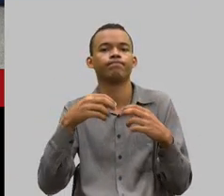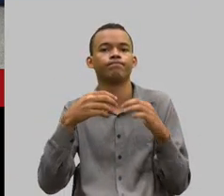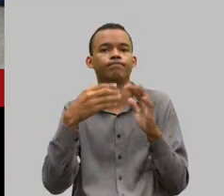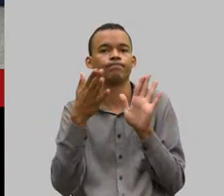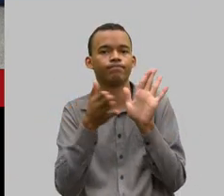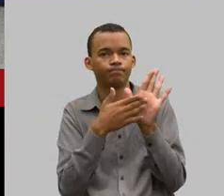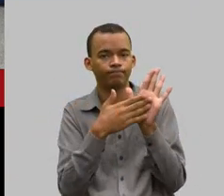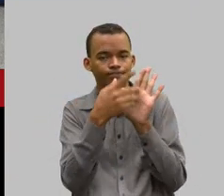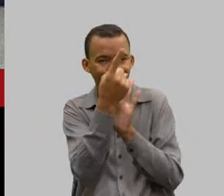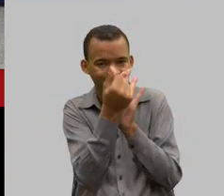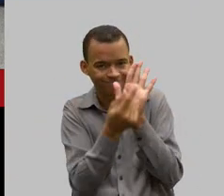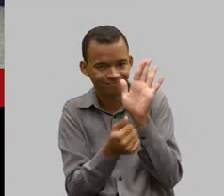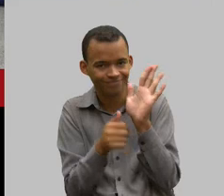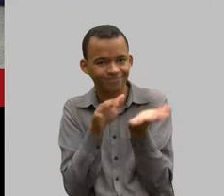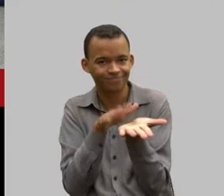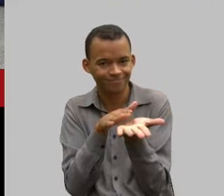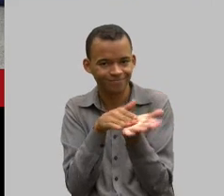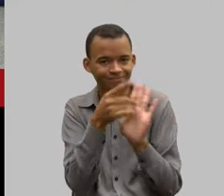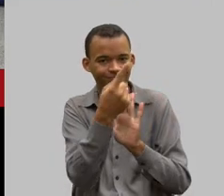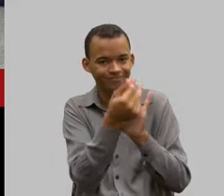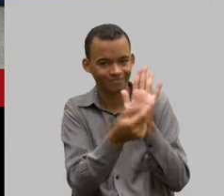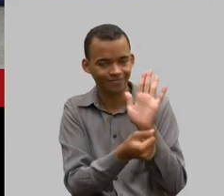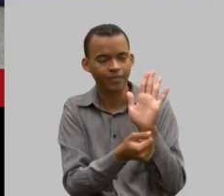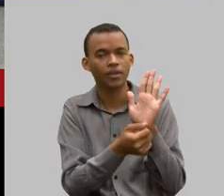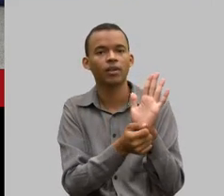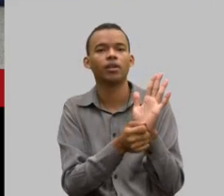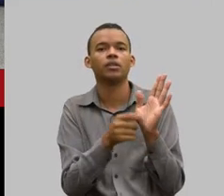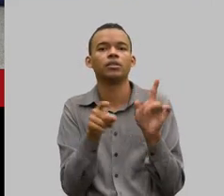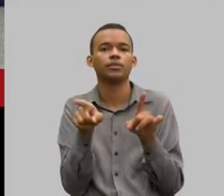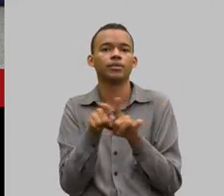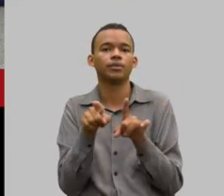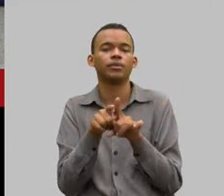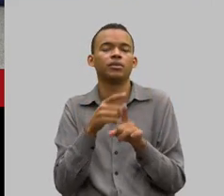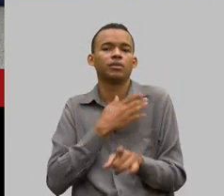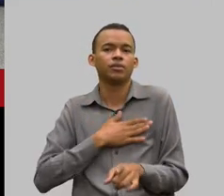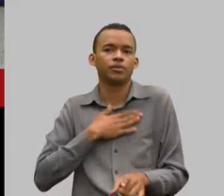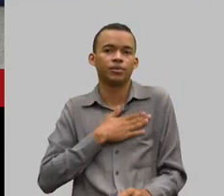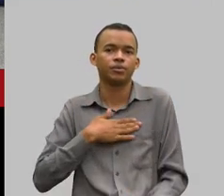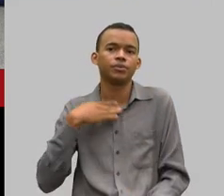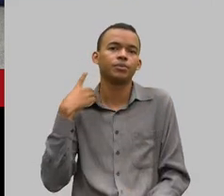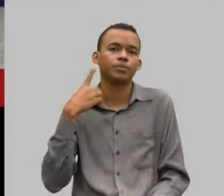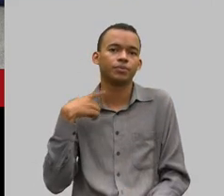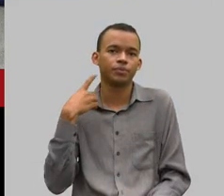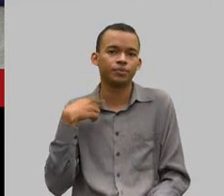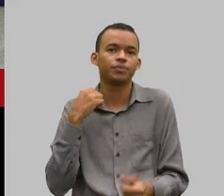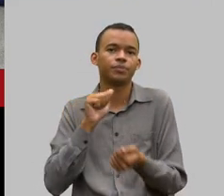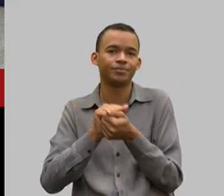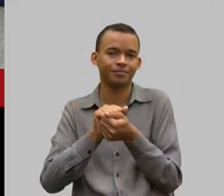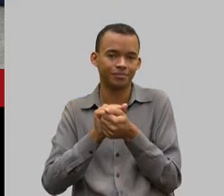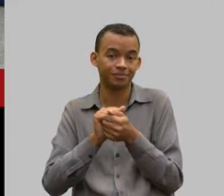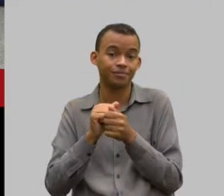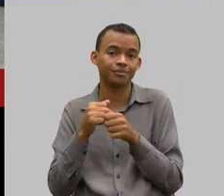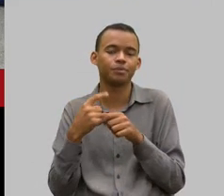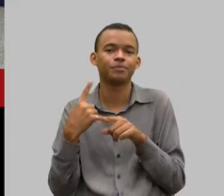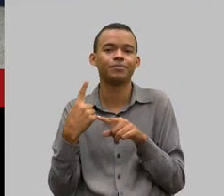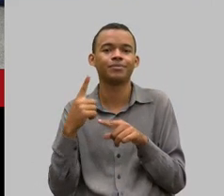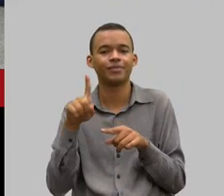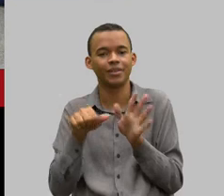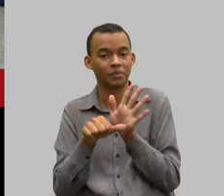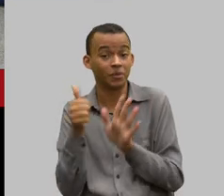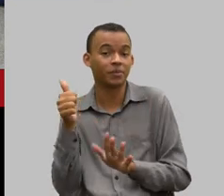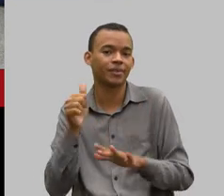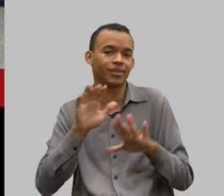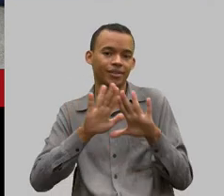aí dos nossos secretários para mim é um grande prazer est aqui com todos os colegas deputados e deputadas até porque meu primeiro meu primeiro Assembleia